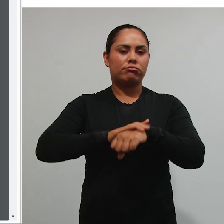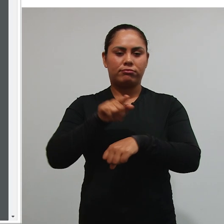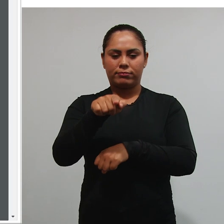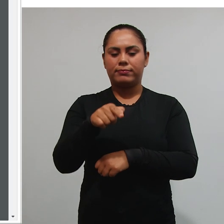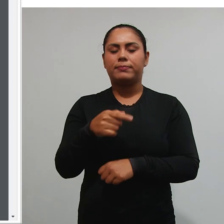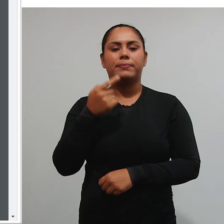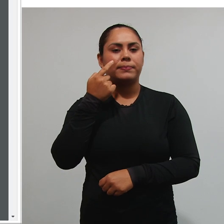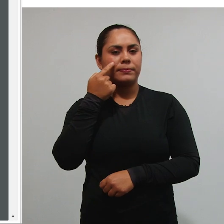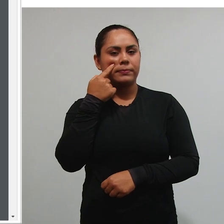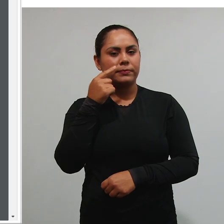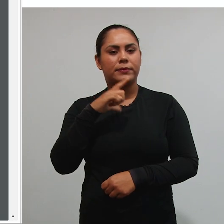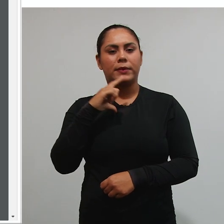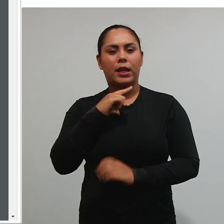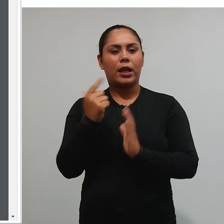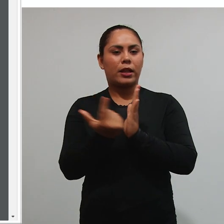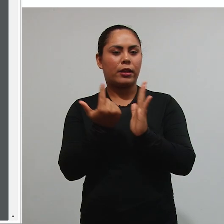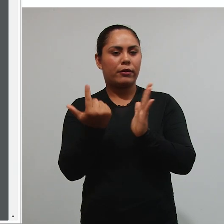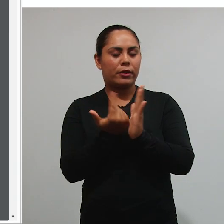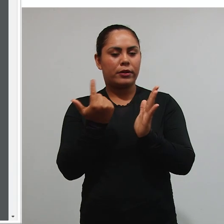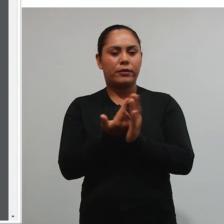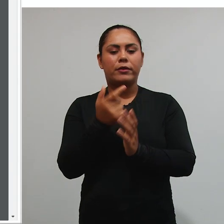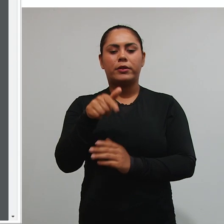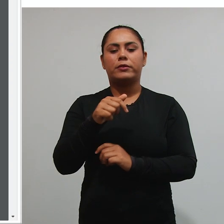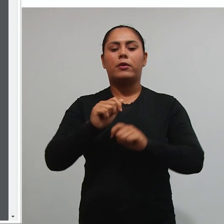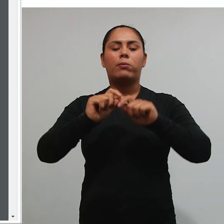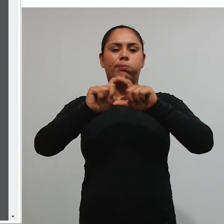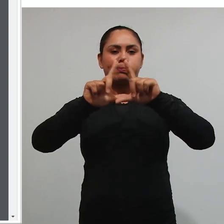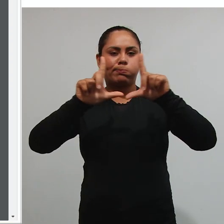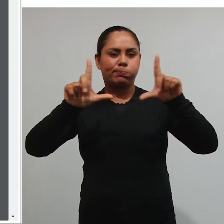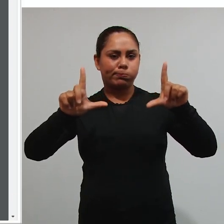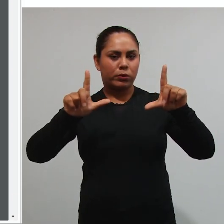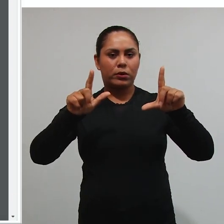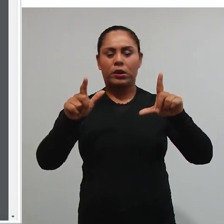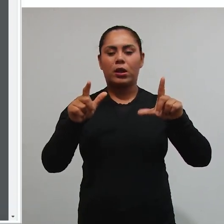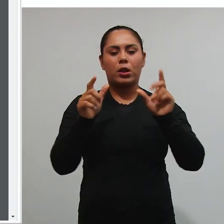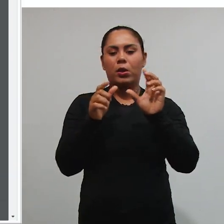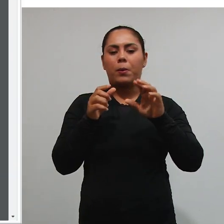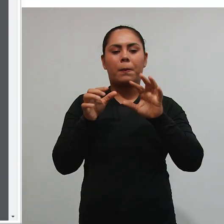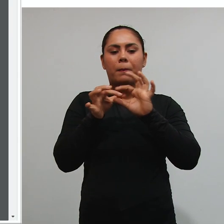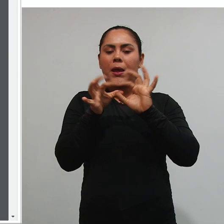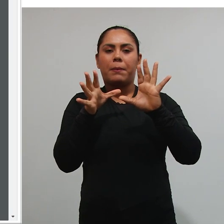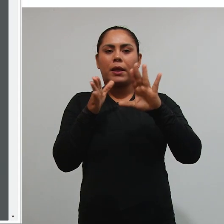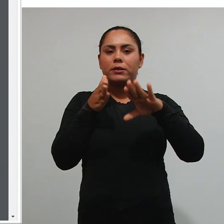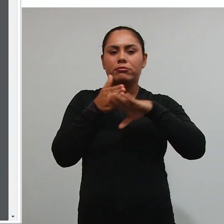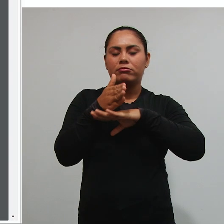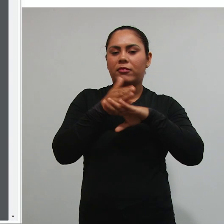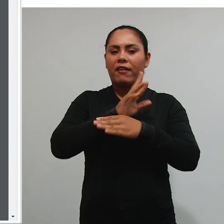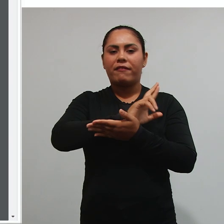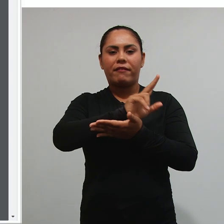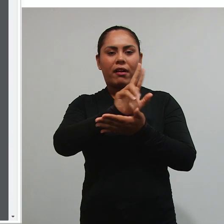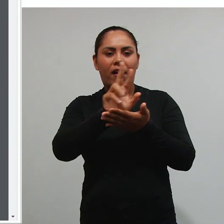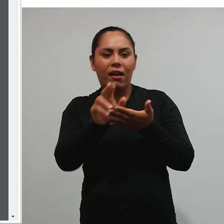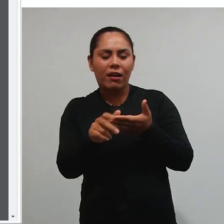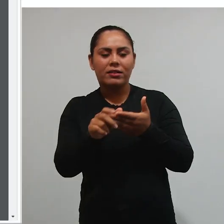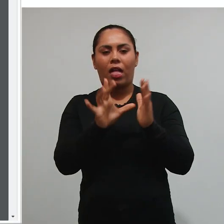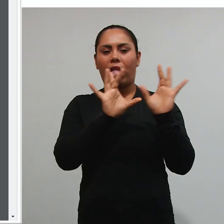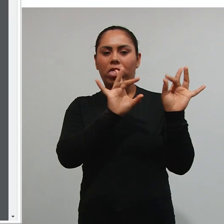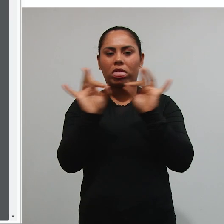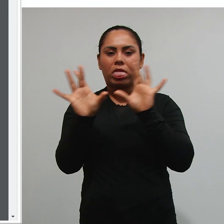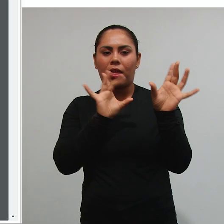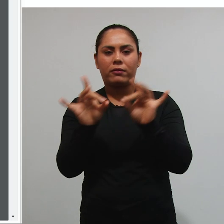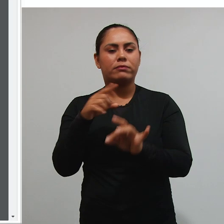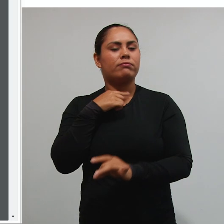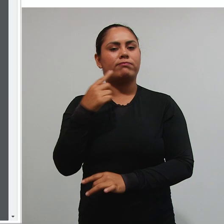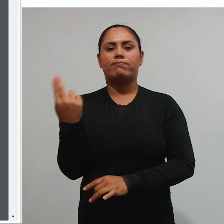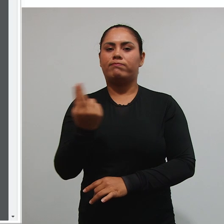só. Esse livro, ele tá... né, ele não permite aí a gente fazer várias cópias,